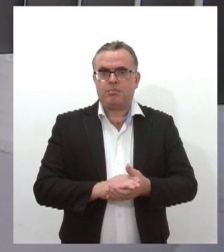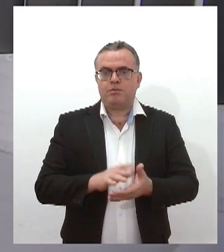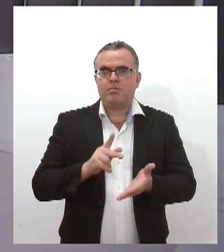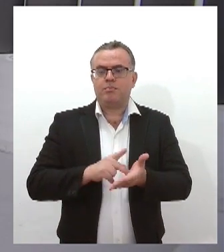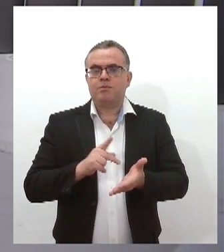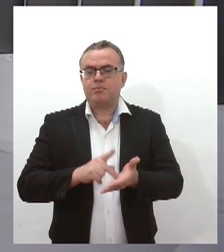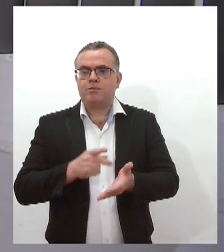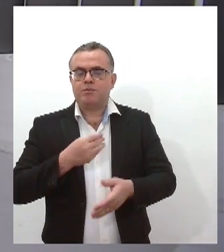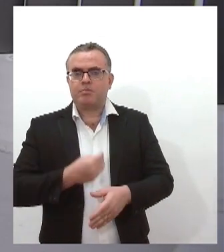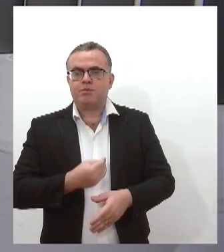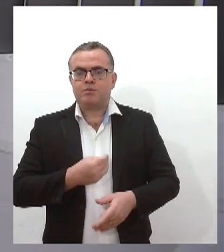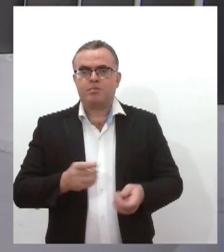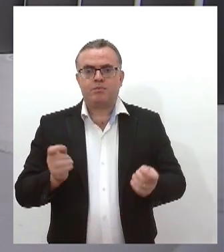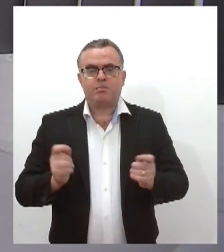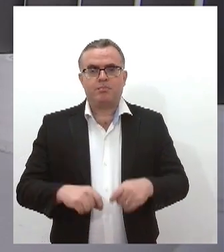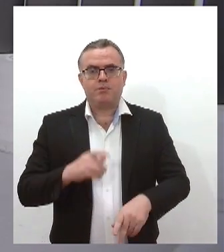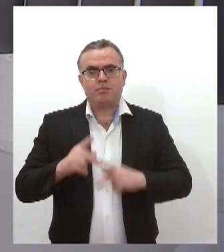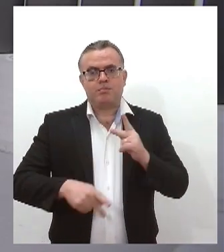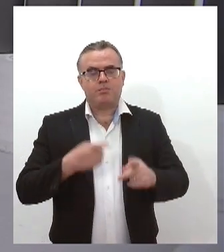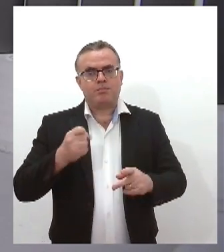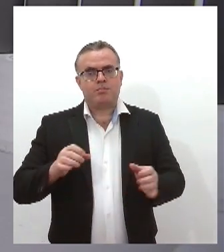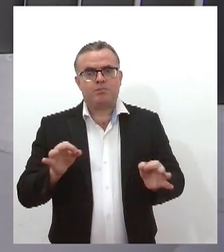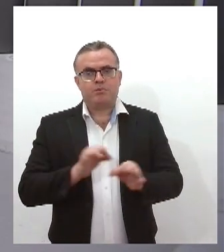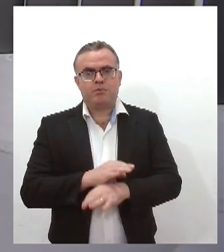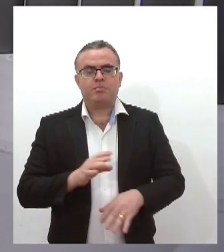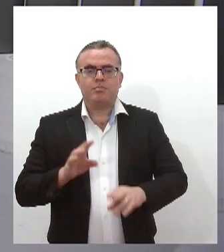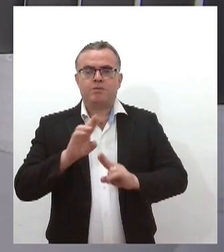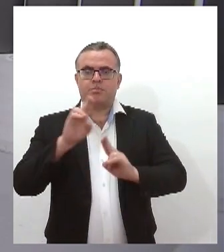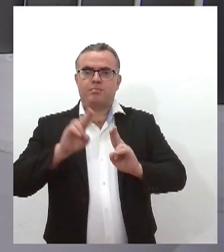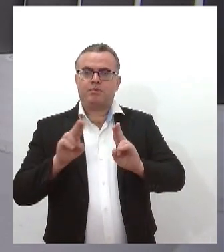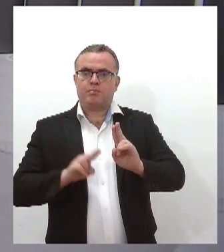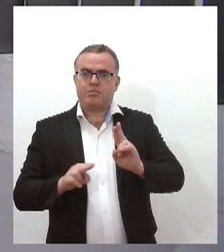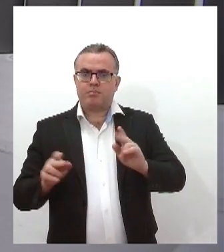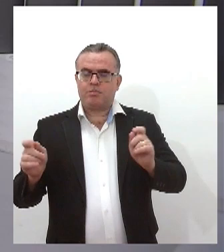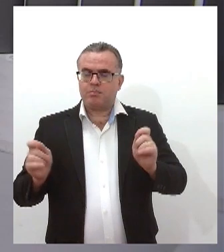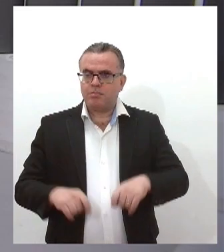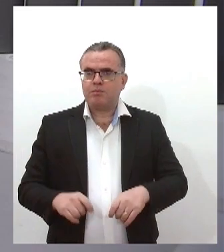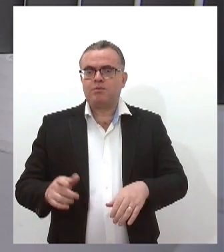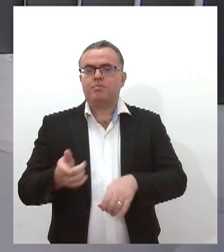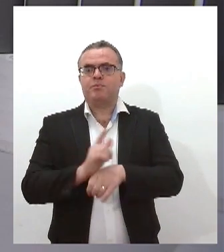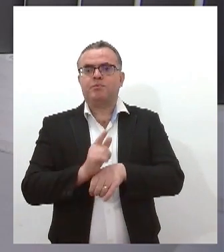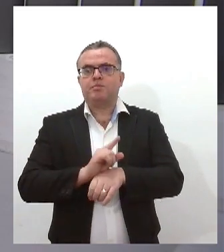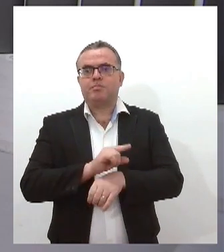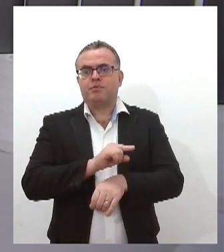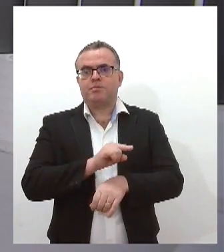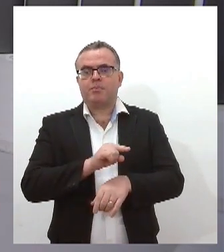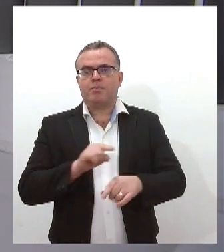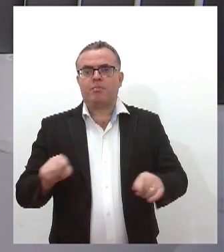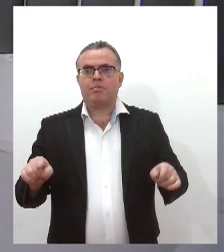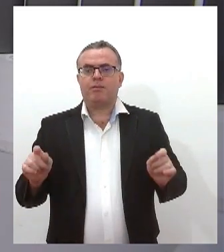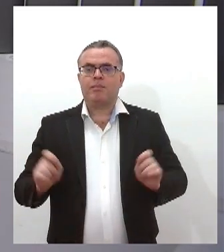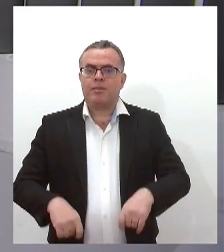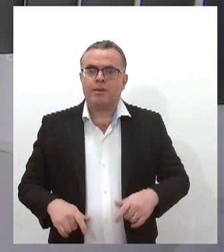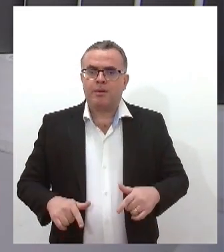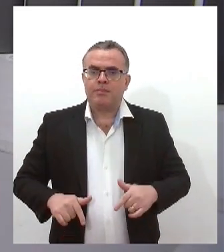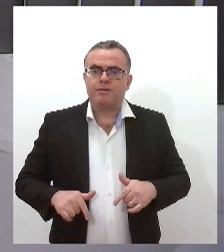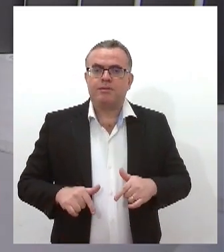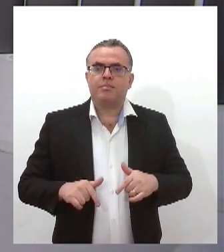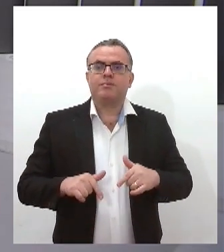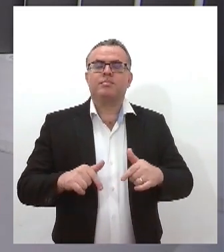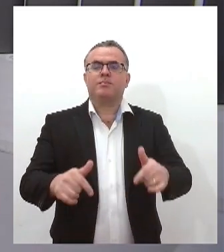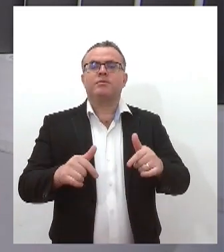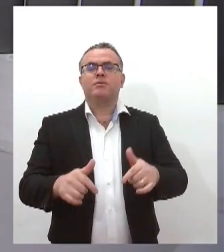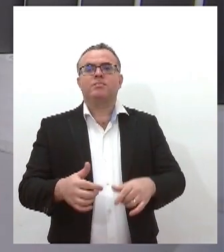dos sergipanos, né, a UNALI, nessa gestão, vocês estão aí em 6 das 12 comissões,